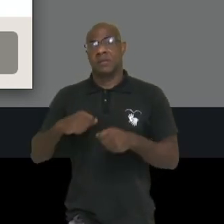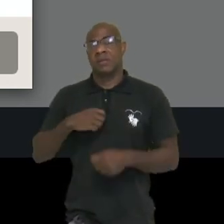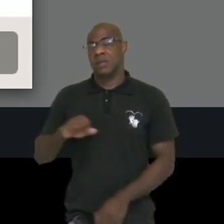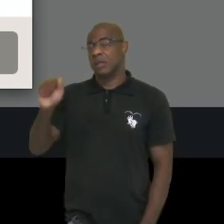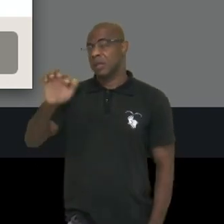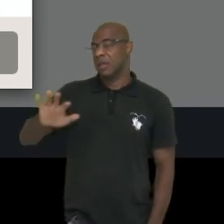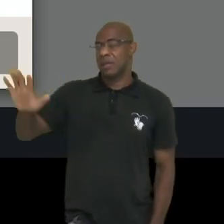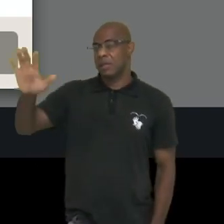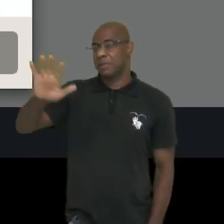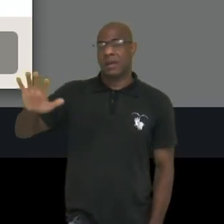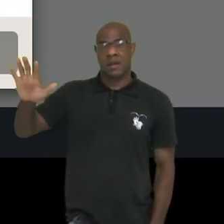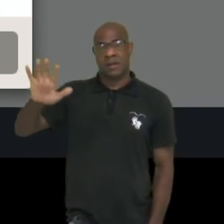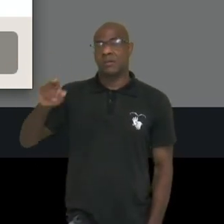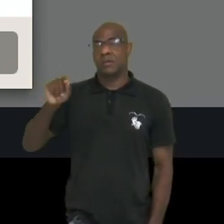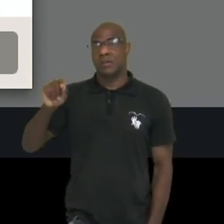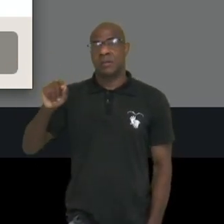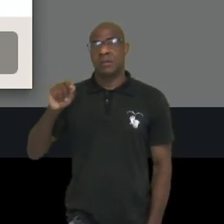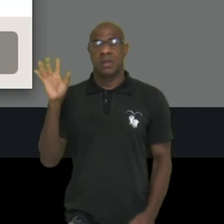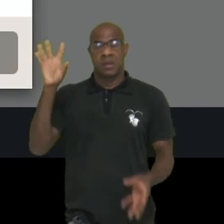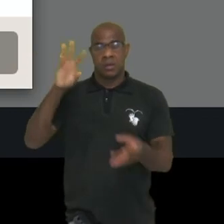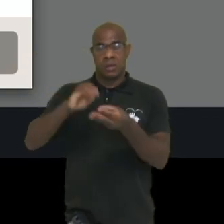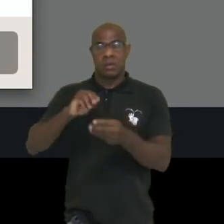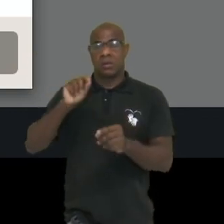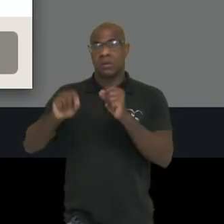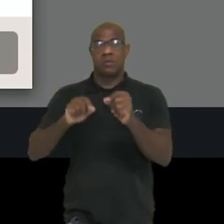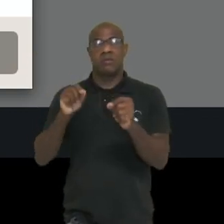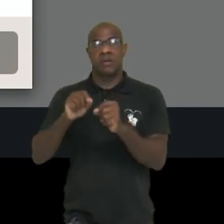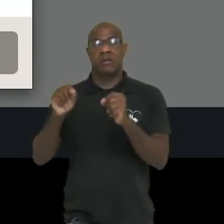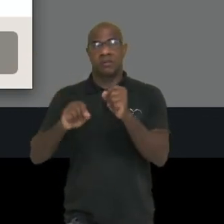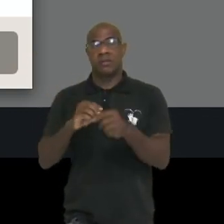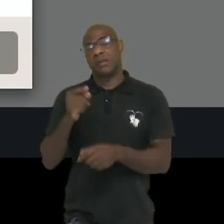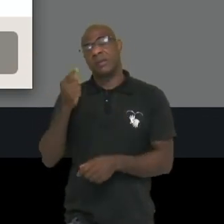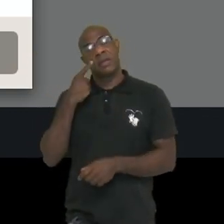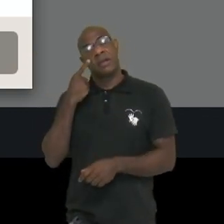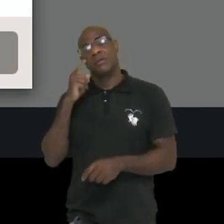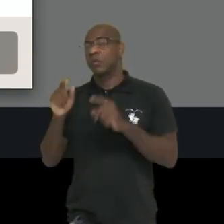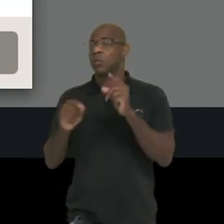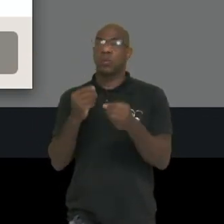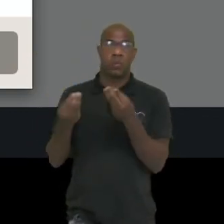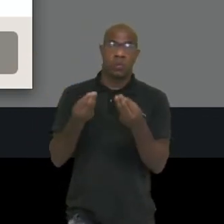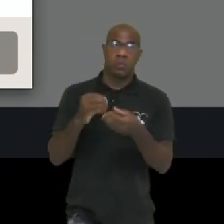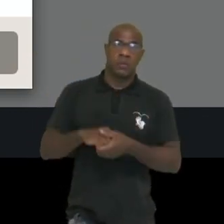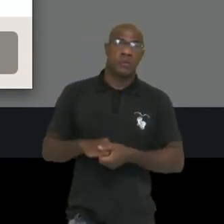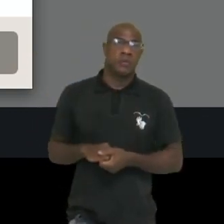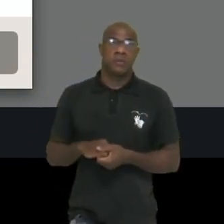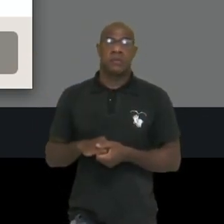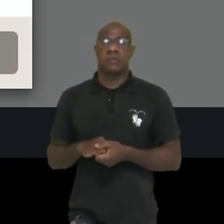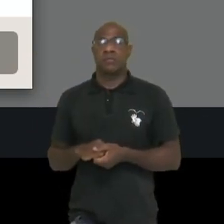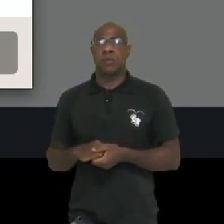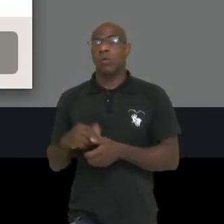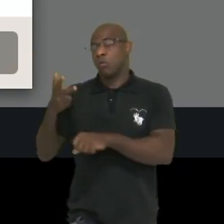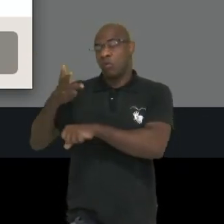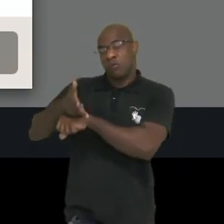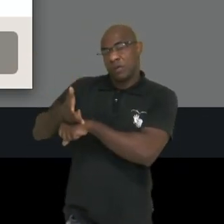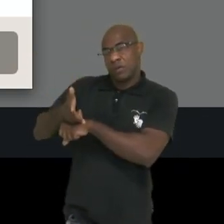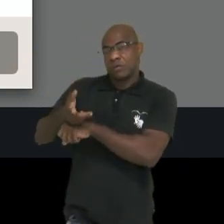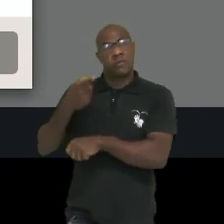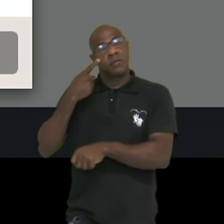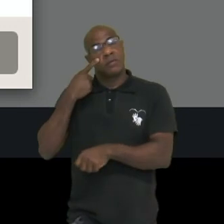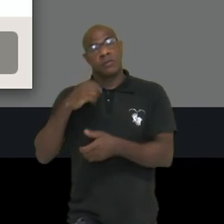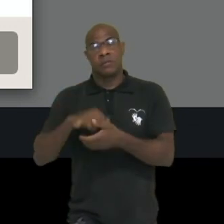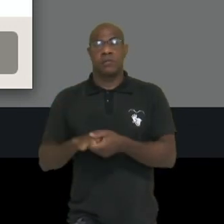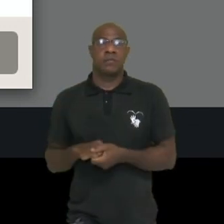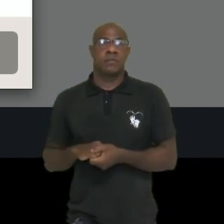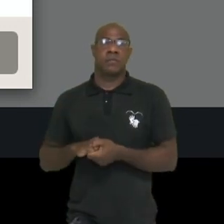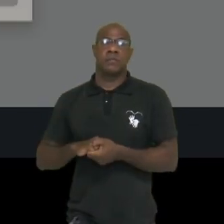para, e muitas vezes, concluam ela, façam, cliquem para fazer o teste, para verificar o áudio ou o vídeo, ou o áudio do